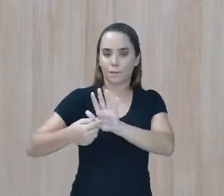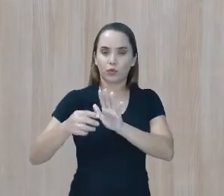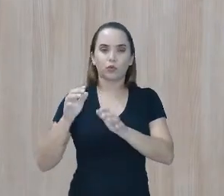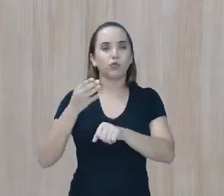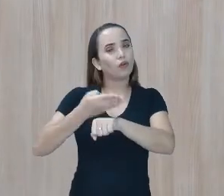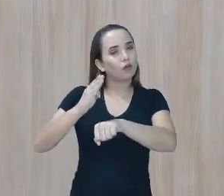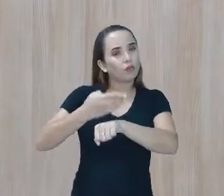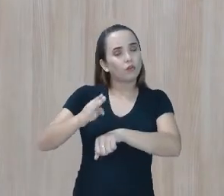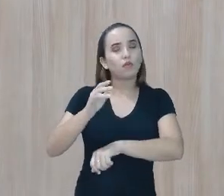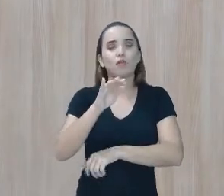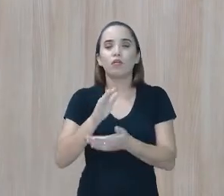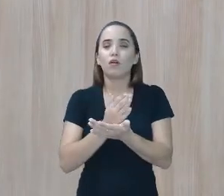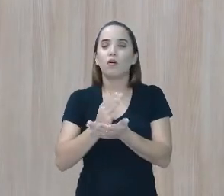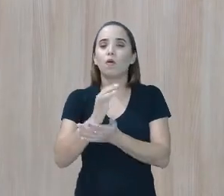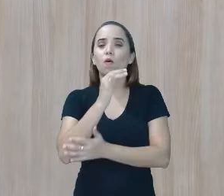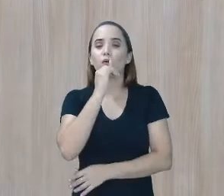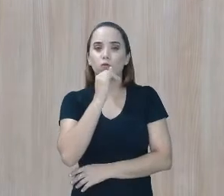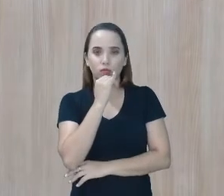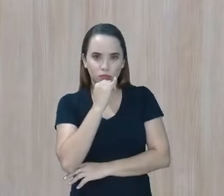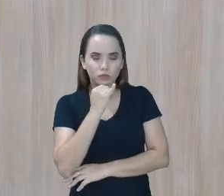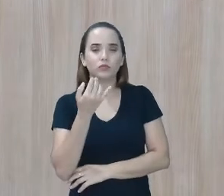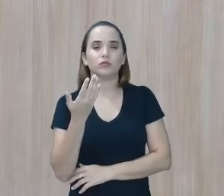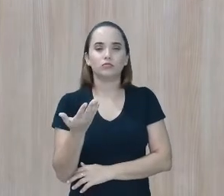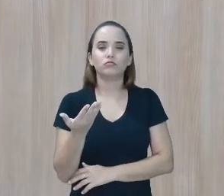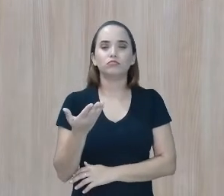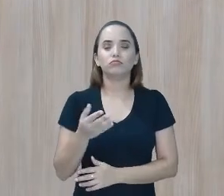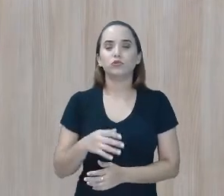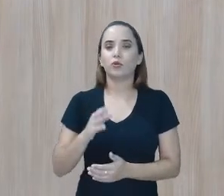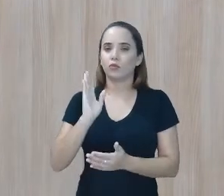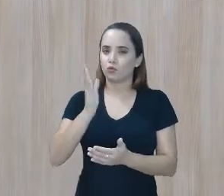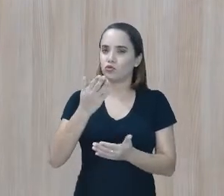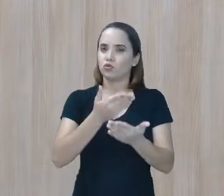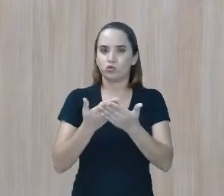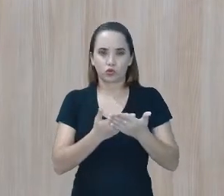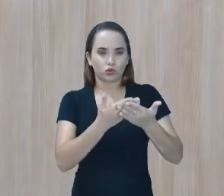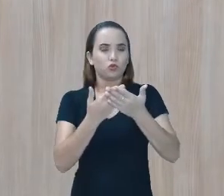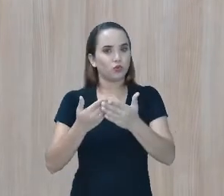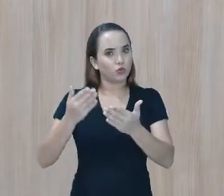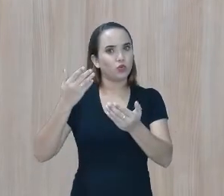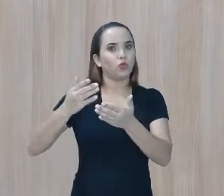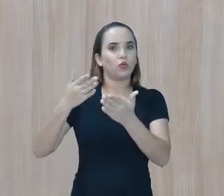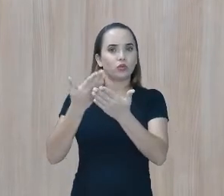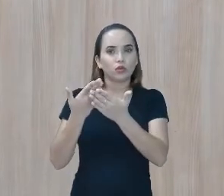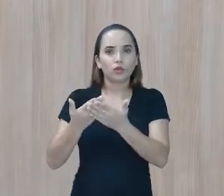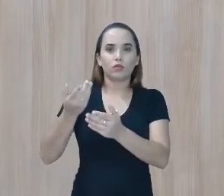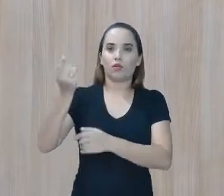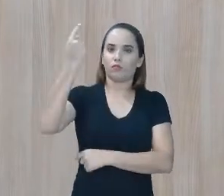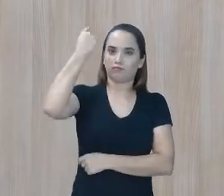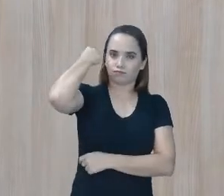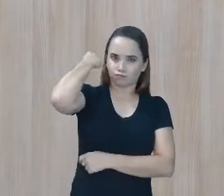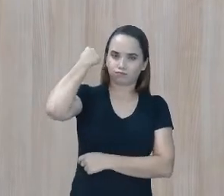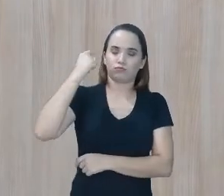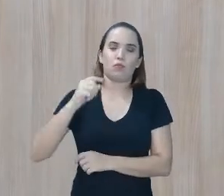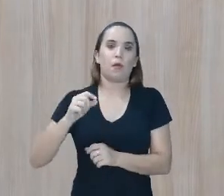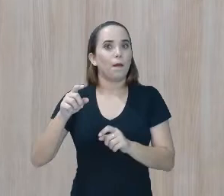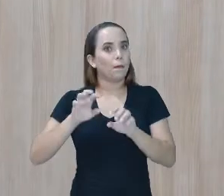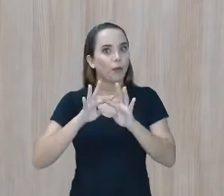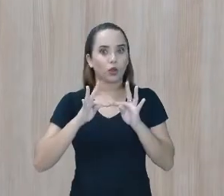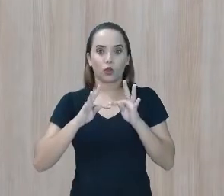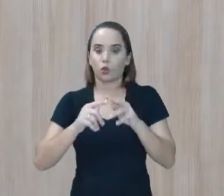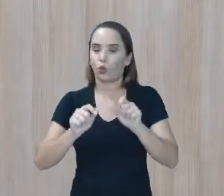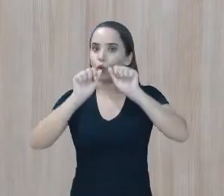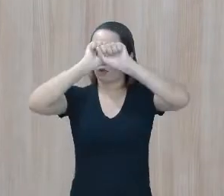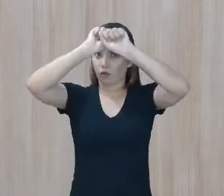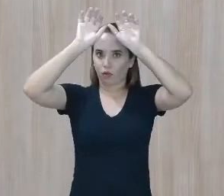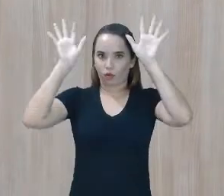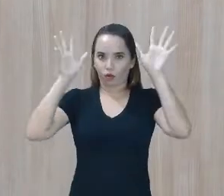para treinar todas as possibilidades que nós estudamos nas aulas anteriores, tá certo? Para ficar bem claro que você